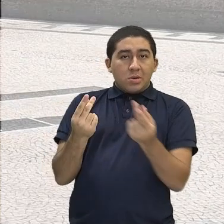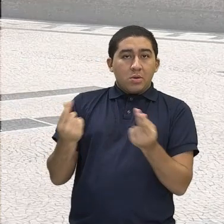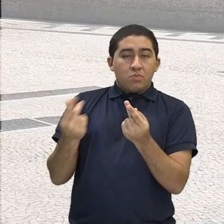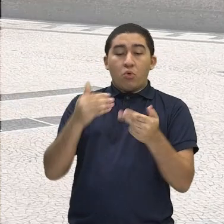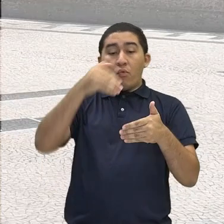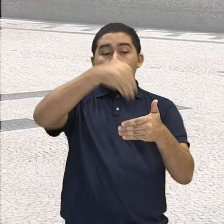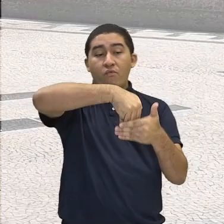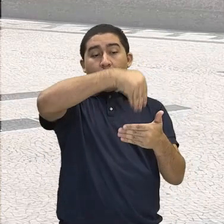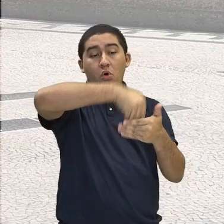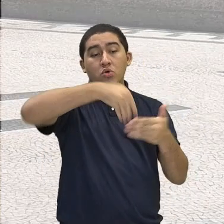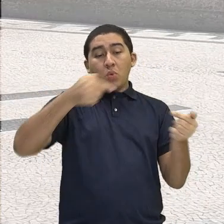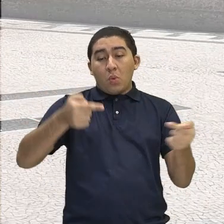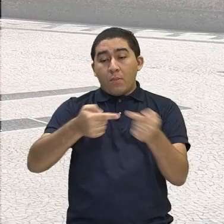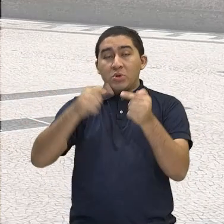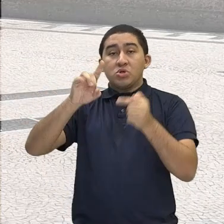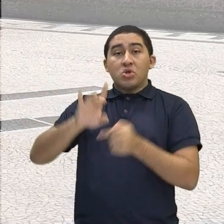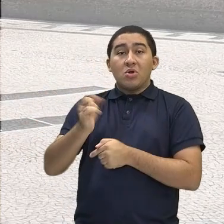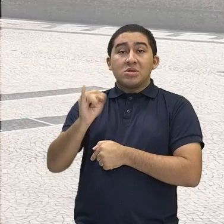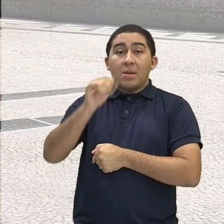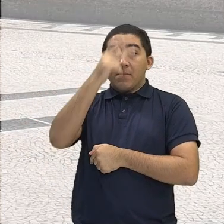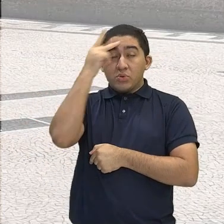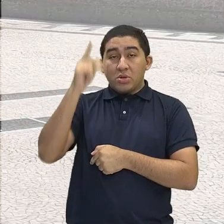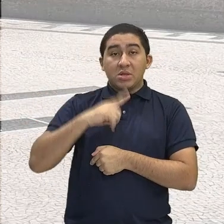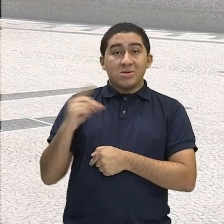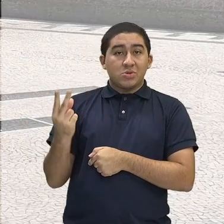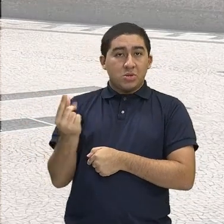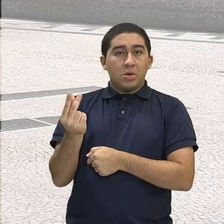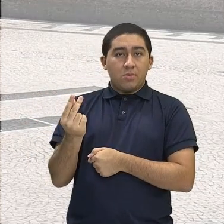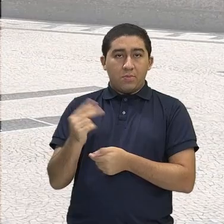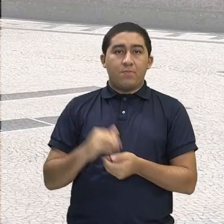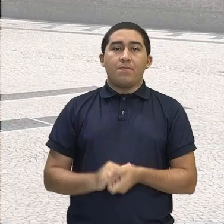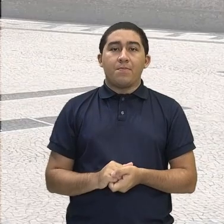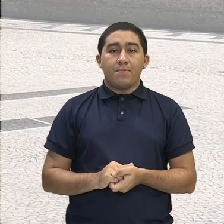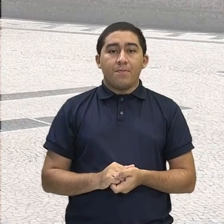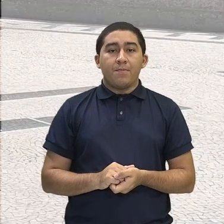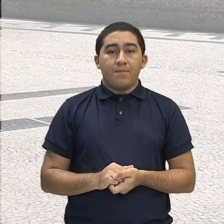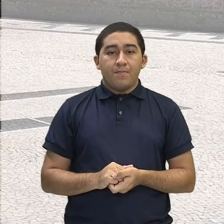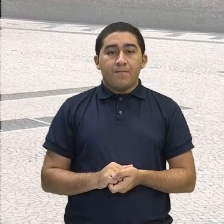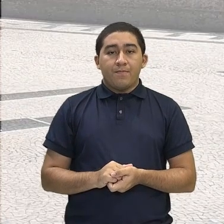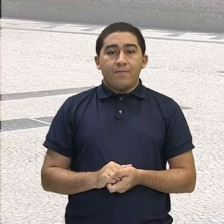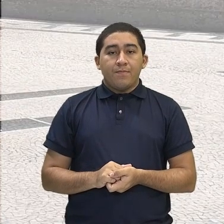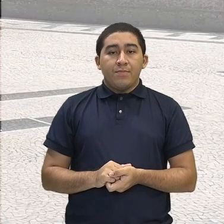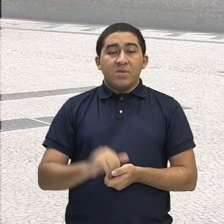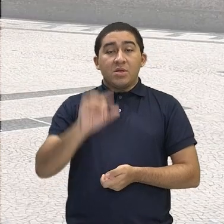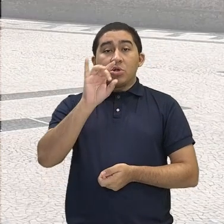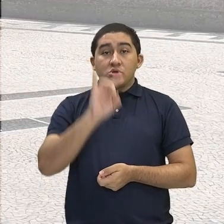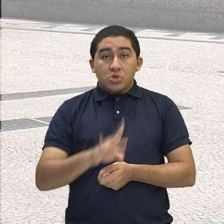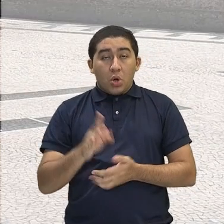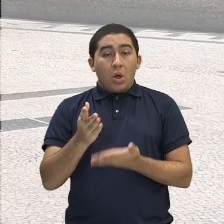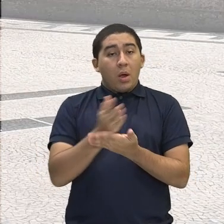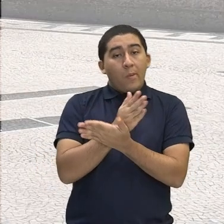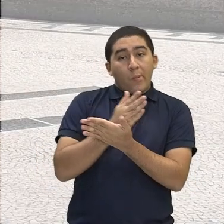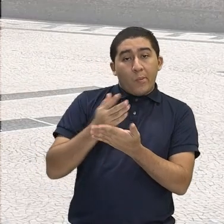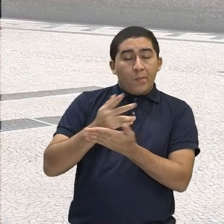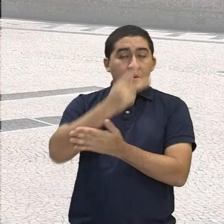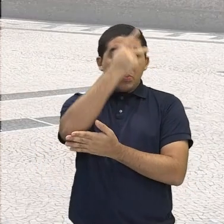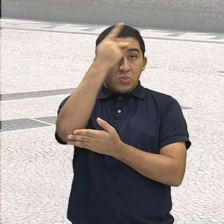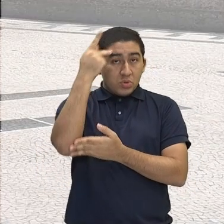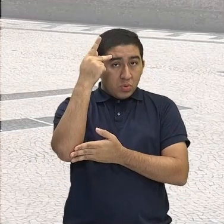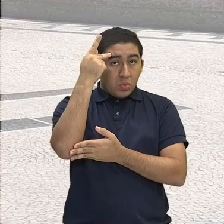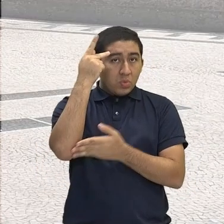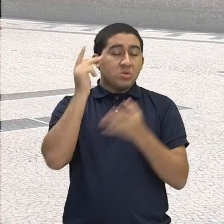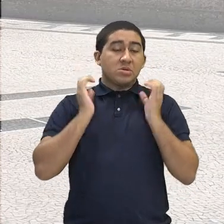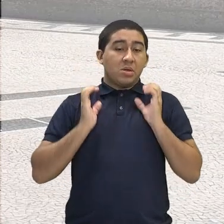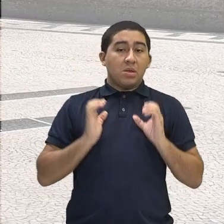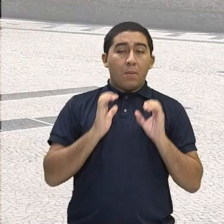estava vinculado à renda da pessoa. Então, apenas algumas pessoas, né, alguns cidadãos